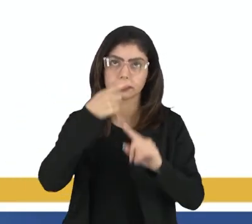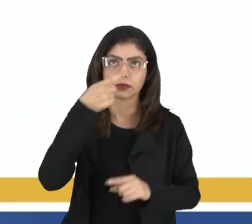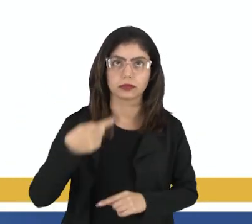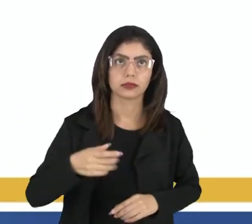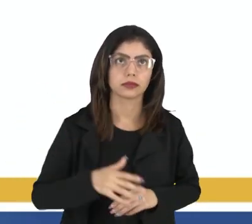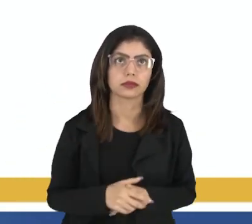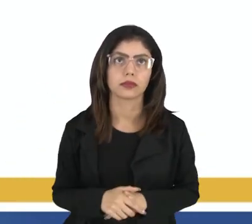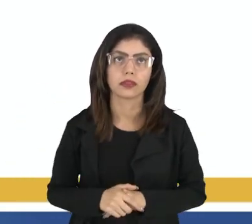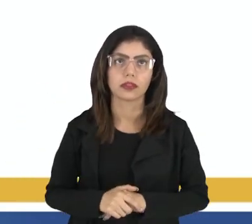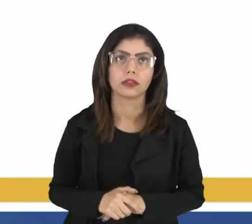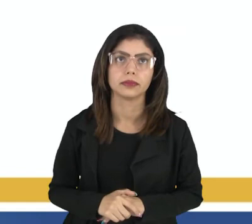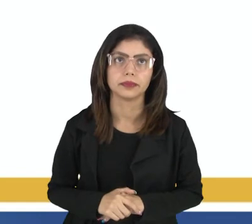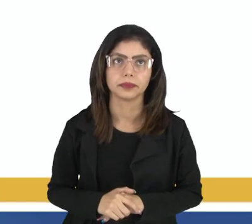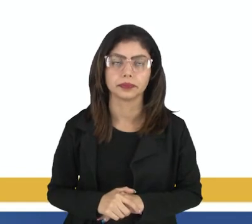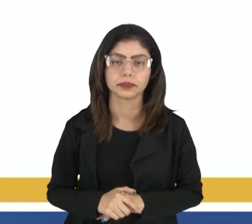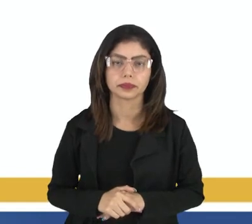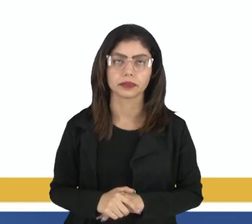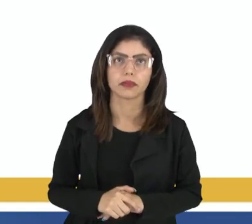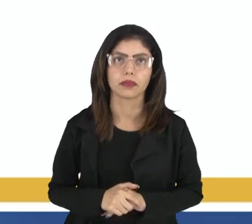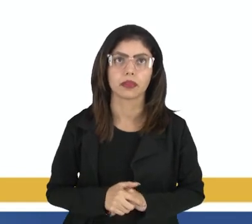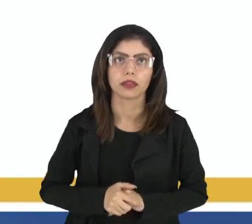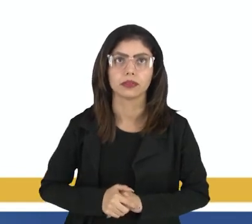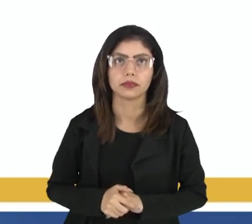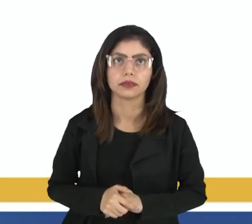0,75x vezes x.